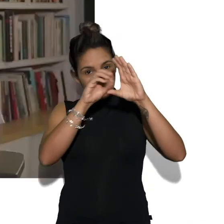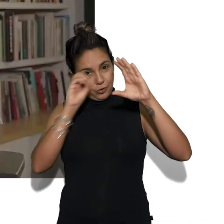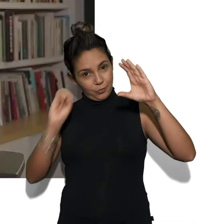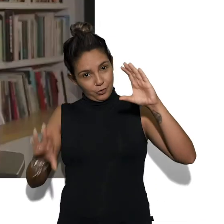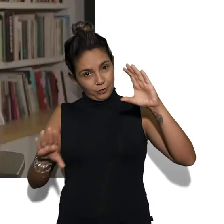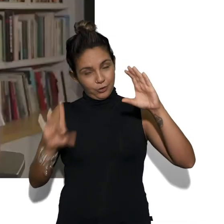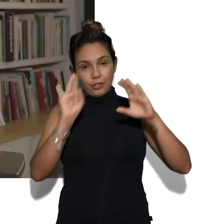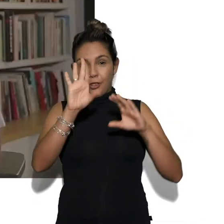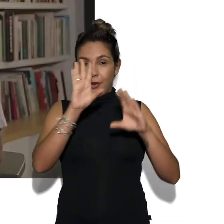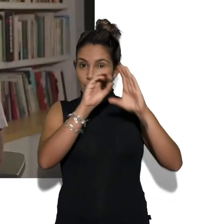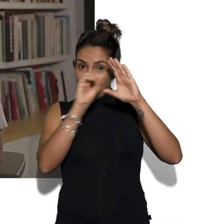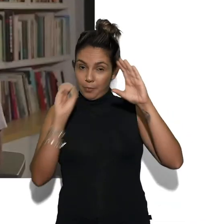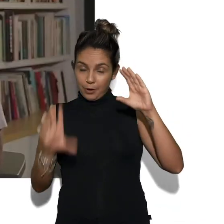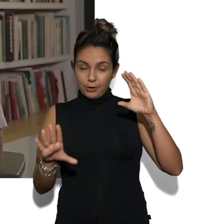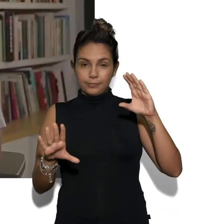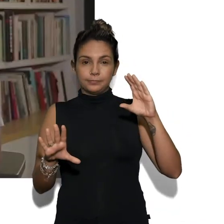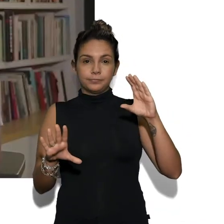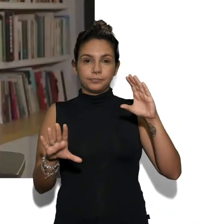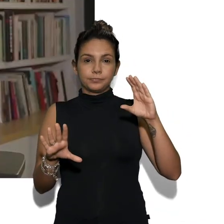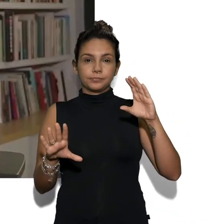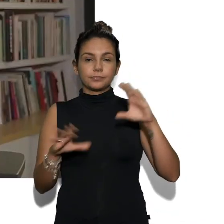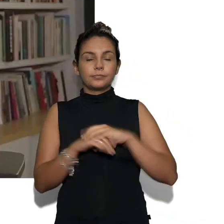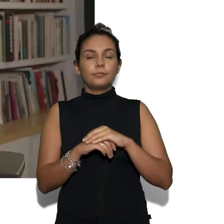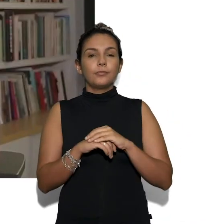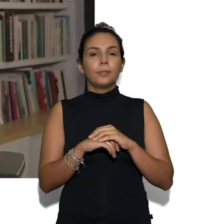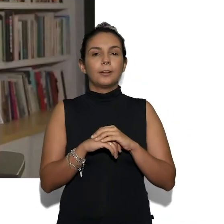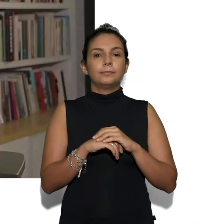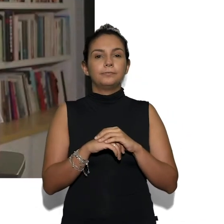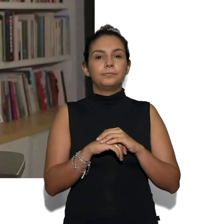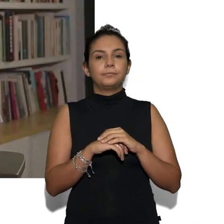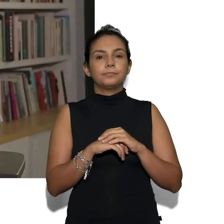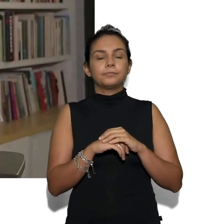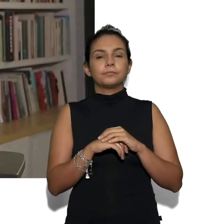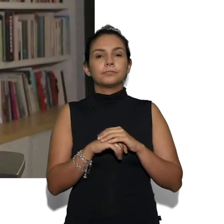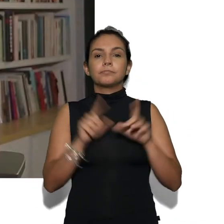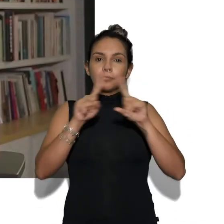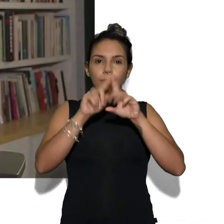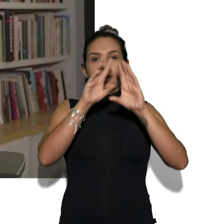compartilha, você está não só compartilhando a obra de Walter